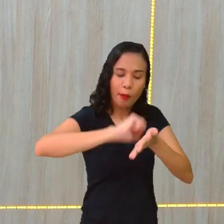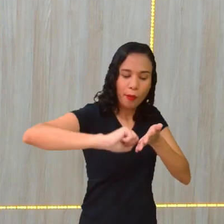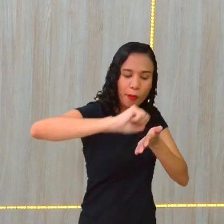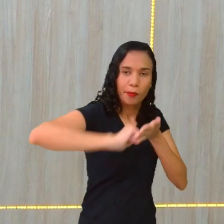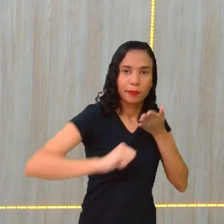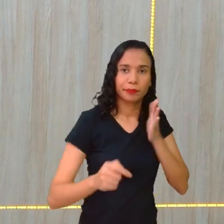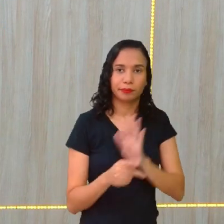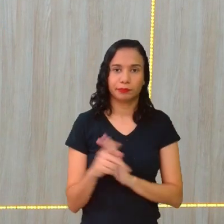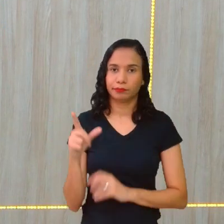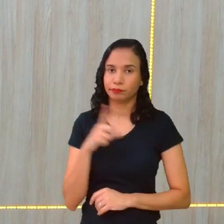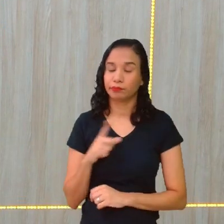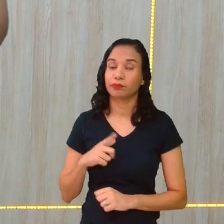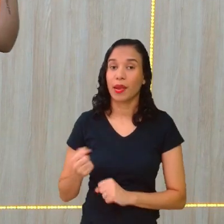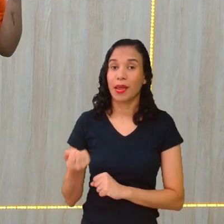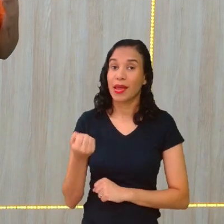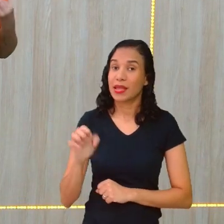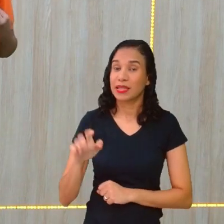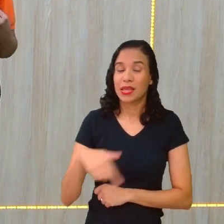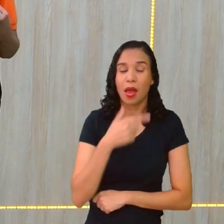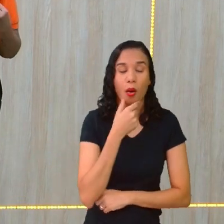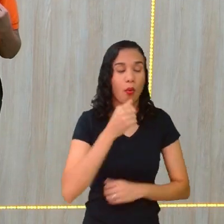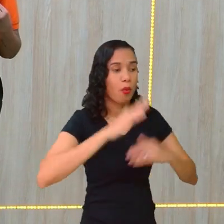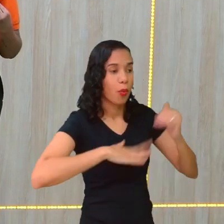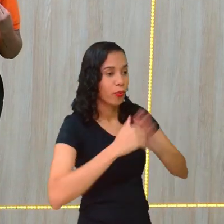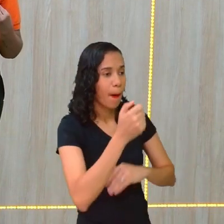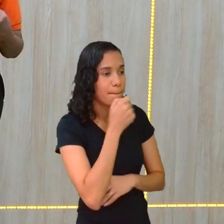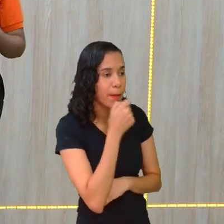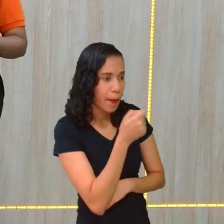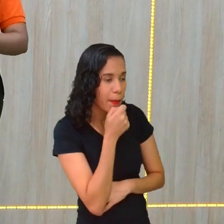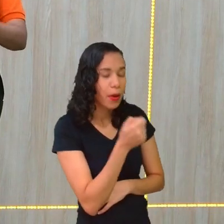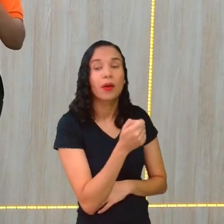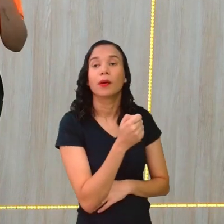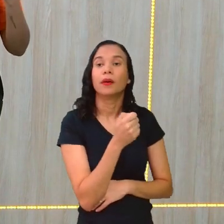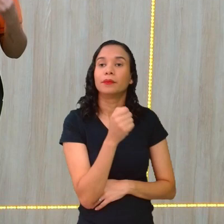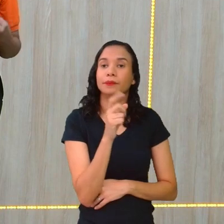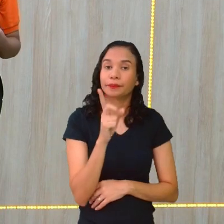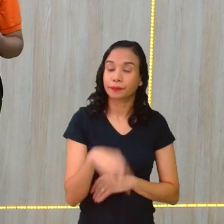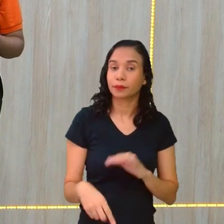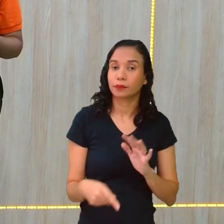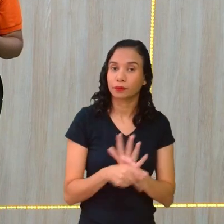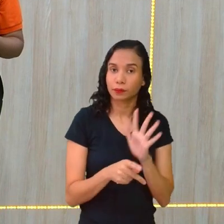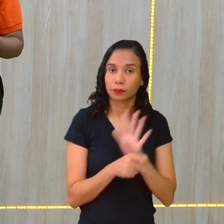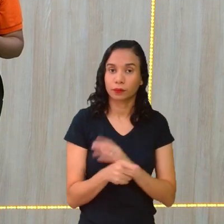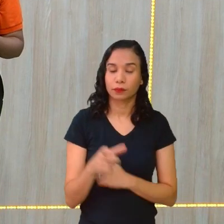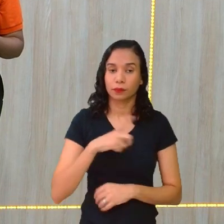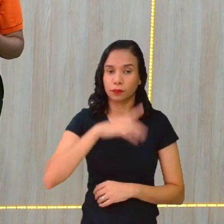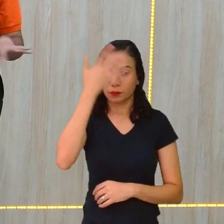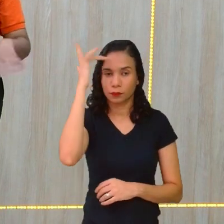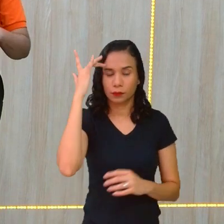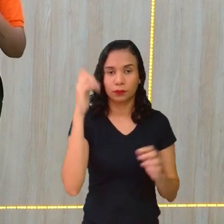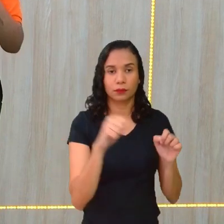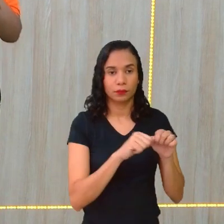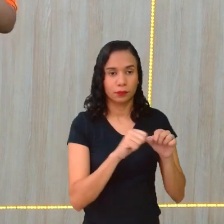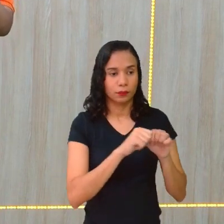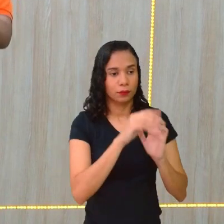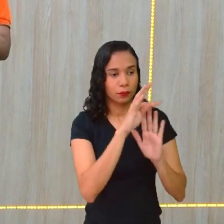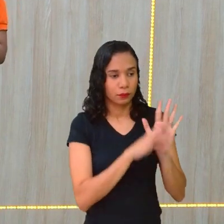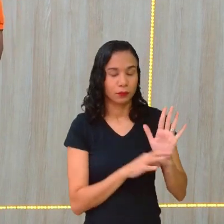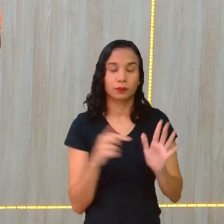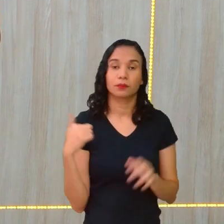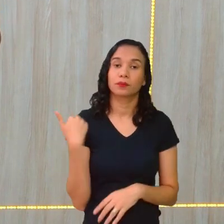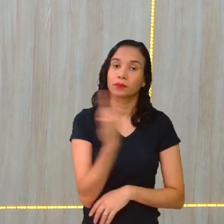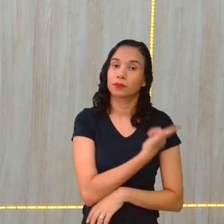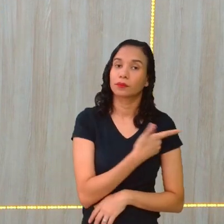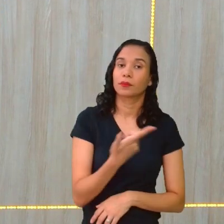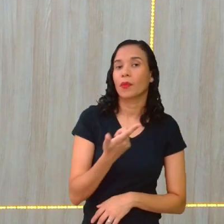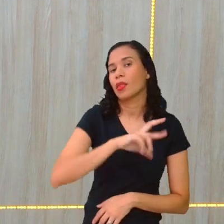na notícia. Quando é o jornalista que tem voz, ou seja, quando ele passa a ser o autor do texto, a gente tem a